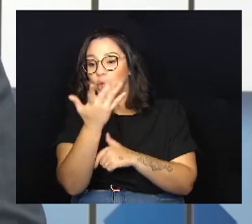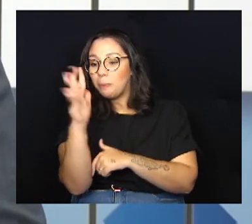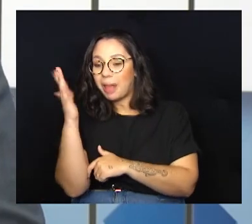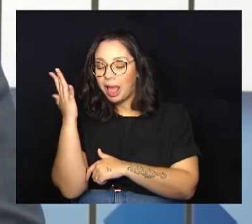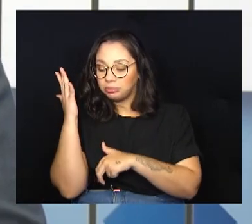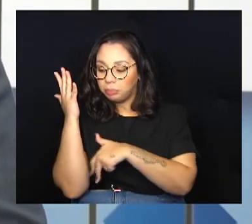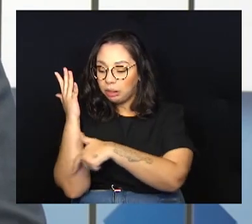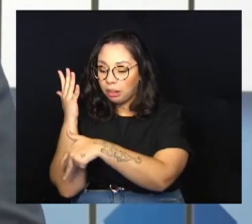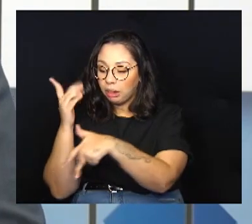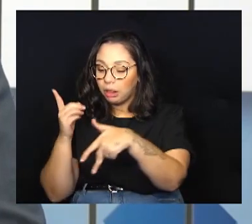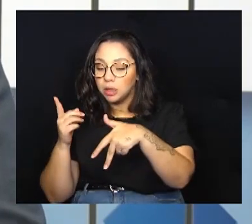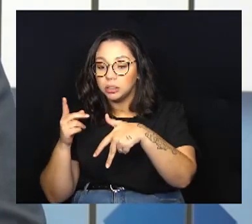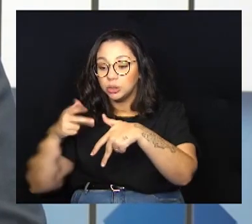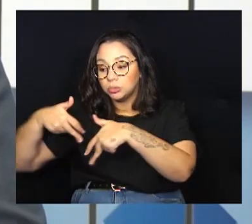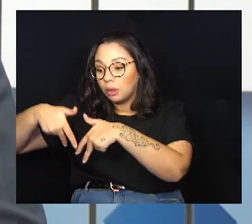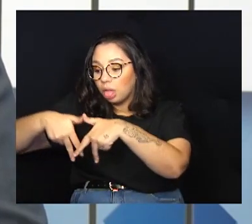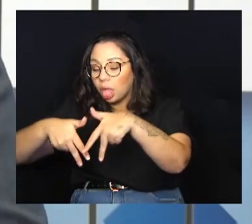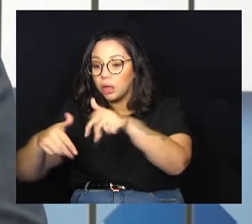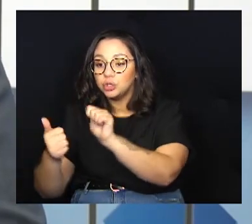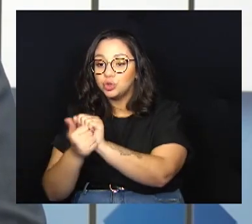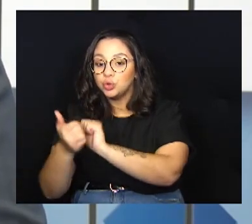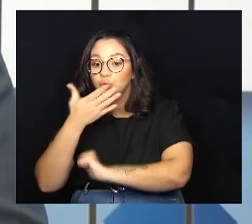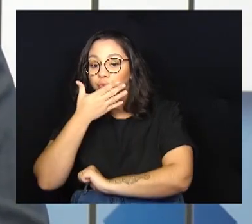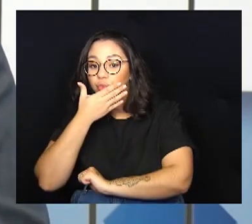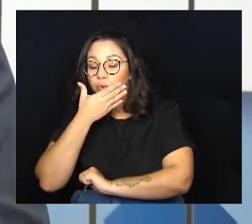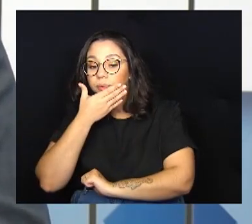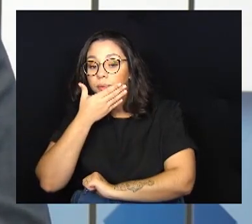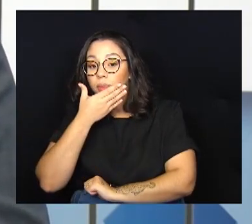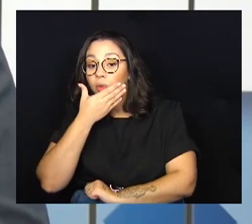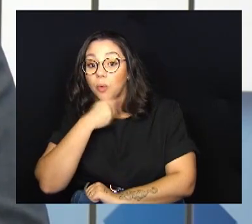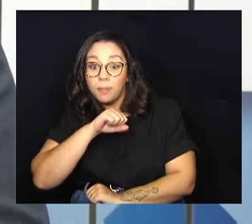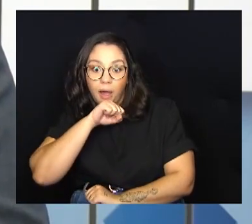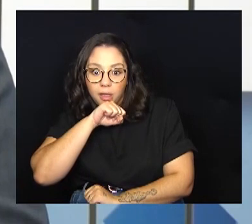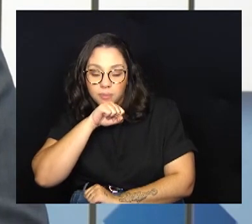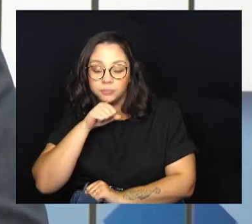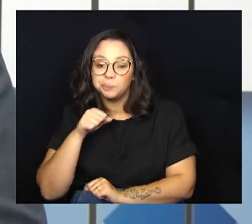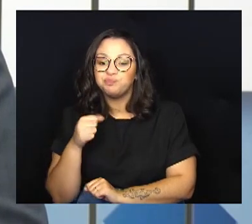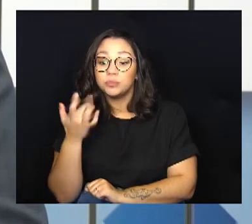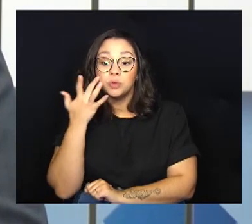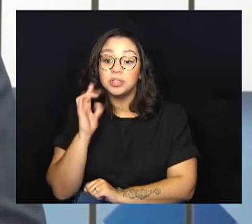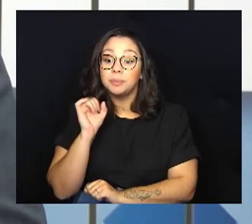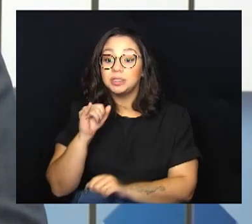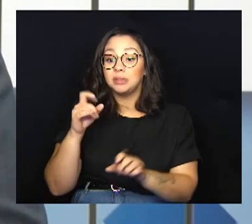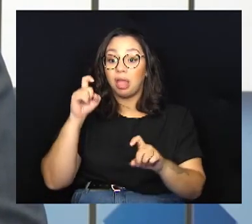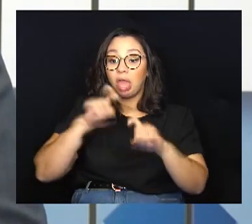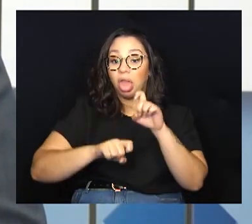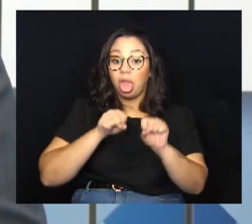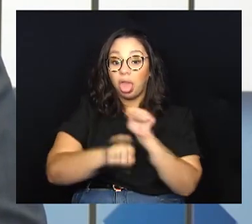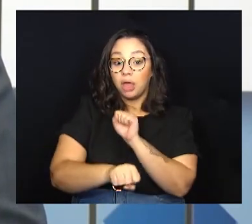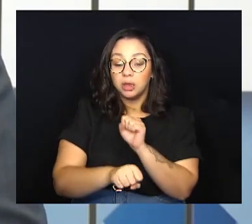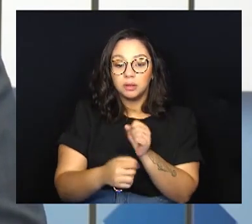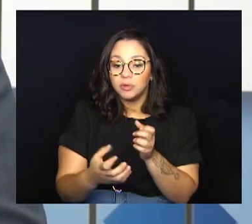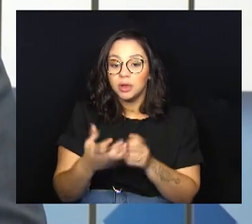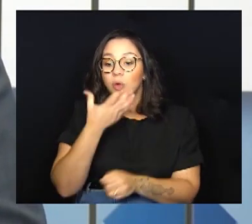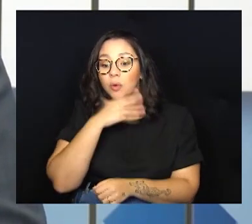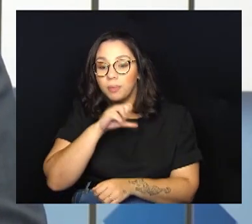rua, né, não tomar nenhuma medida dentro das suas atribuições, que seria uma interlocução com as demais